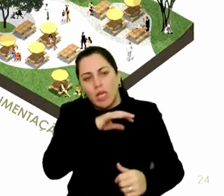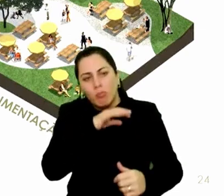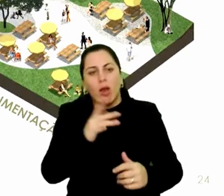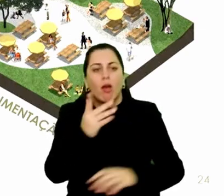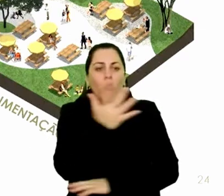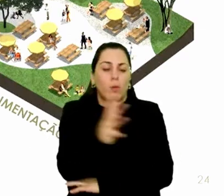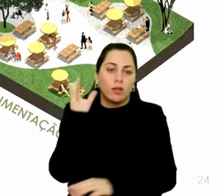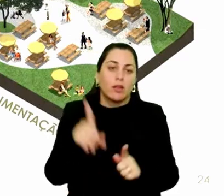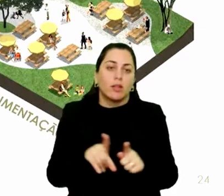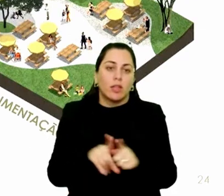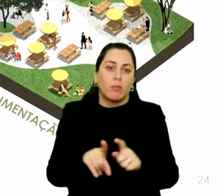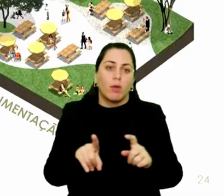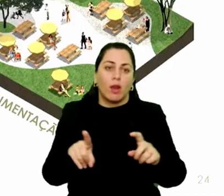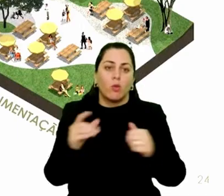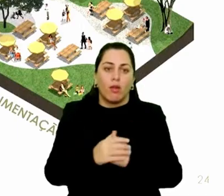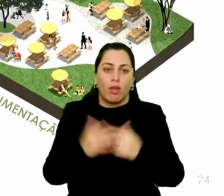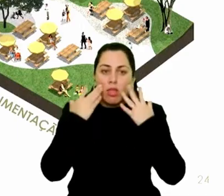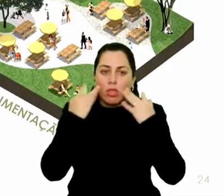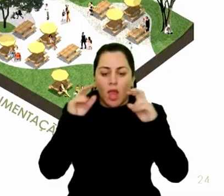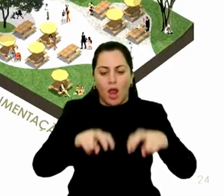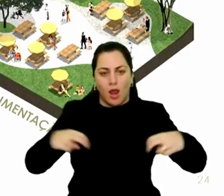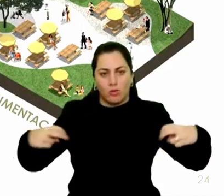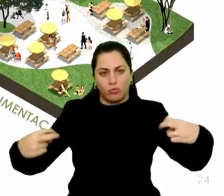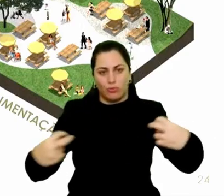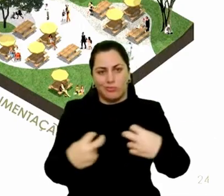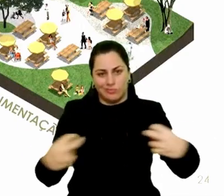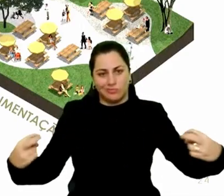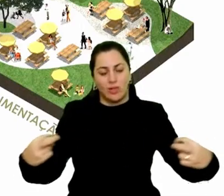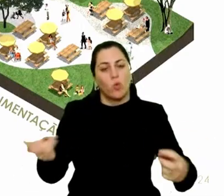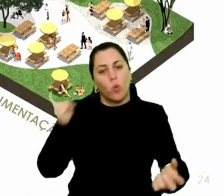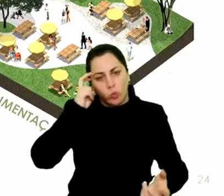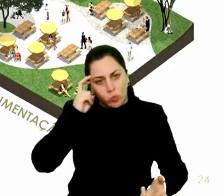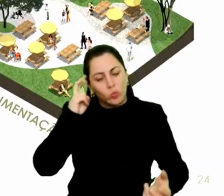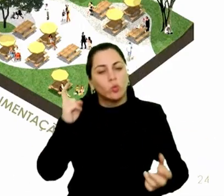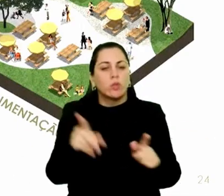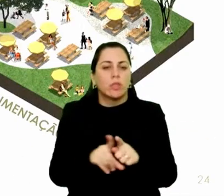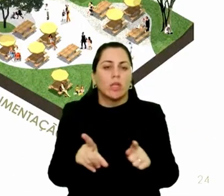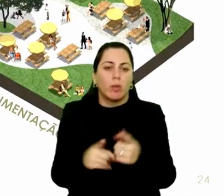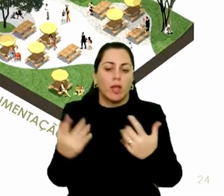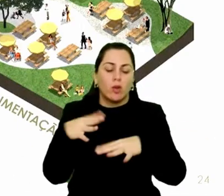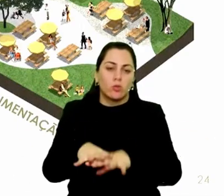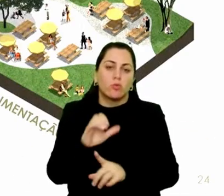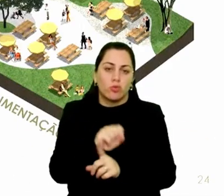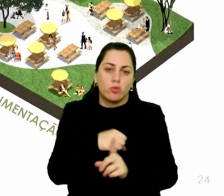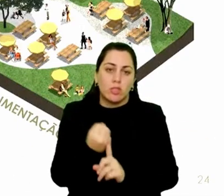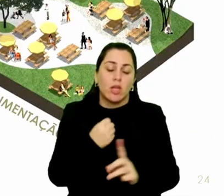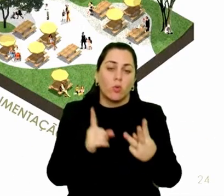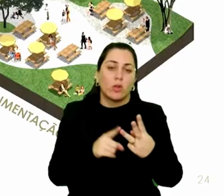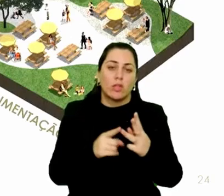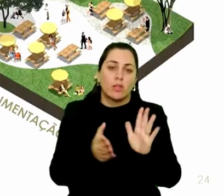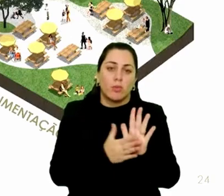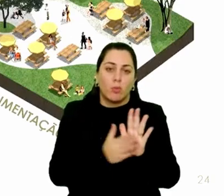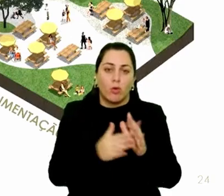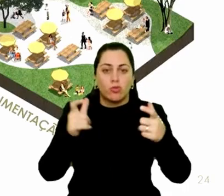segundo, o anfiteatro, trazendo essa conexão entre a natureza e a cultura, a inclusão social. O terceiro, a proposta da praça